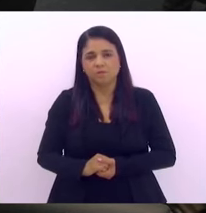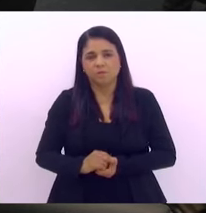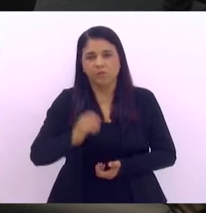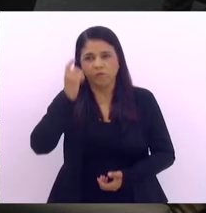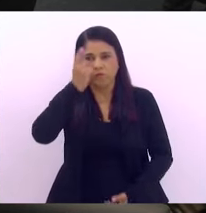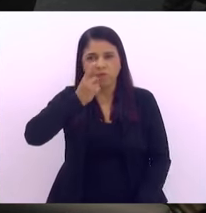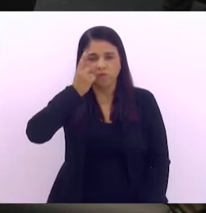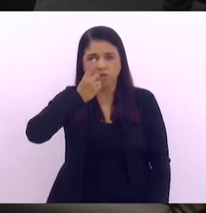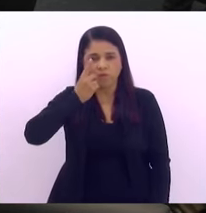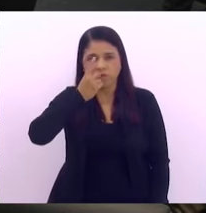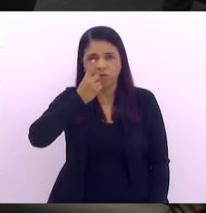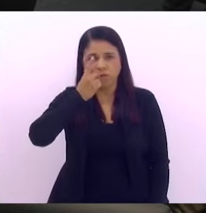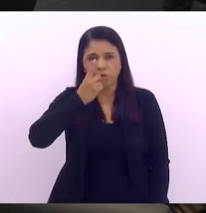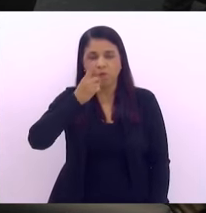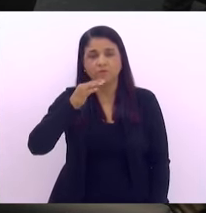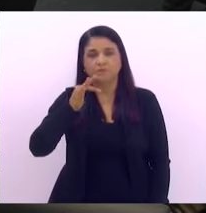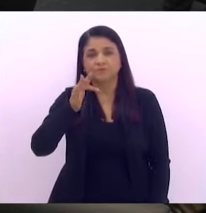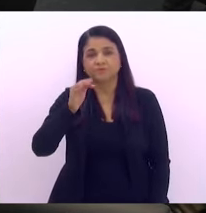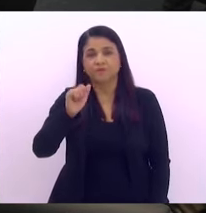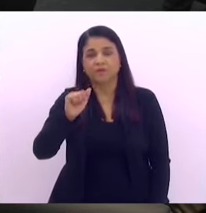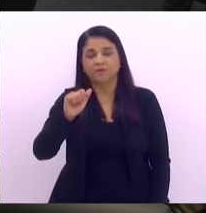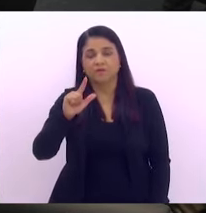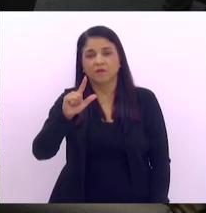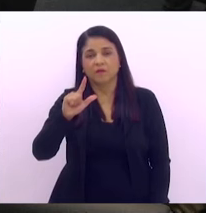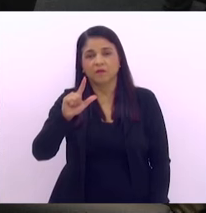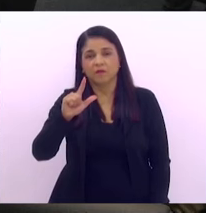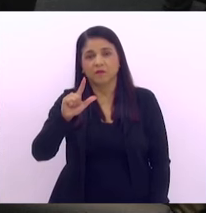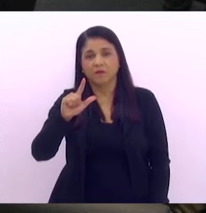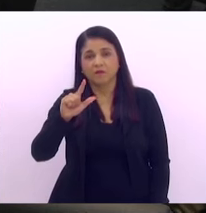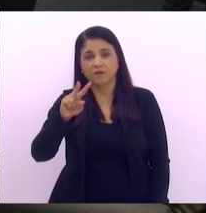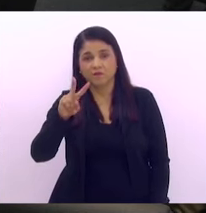Deputado Flávio Serafini.